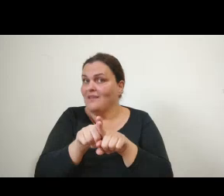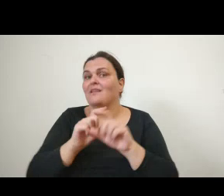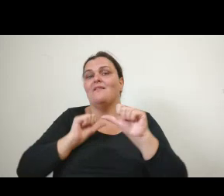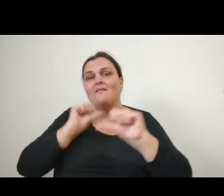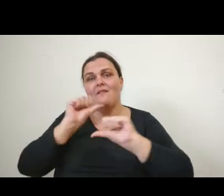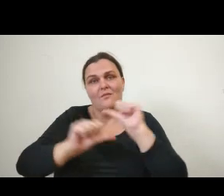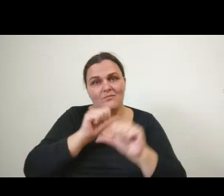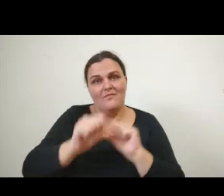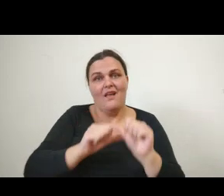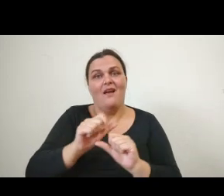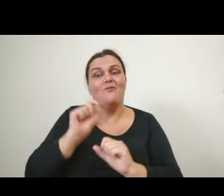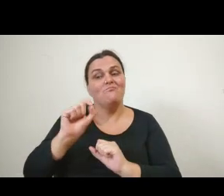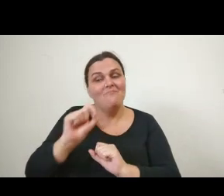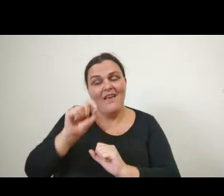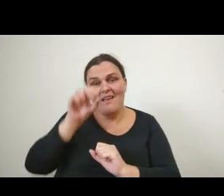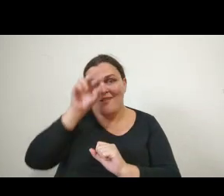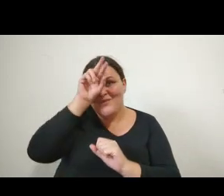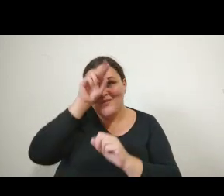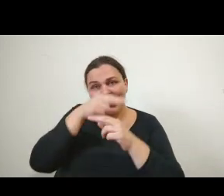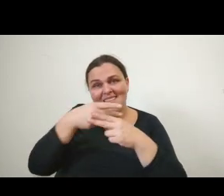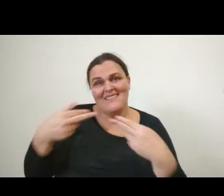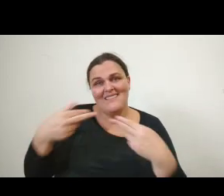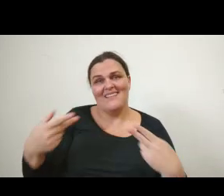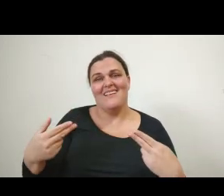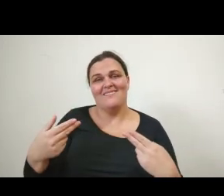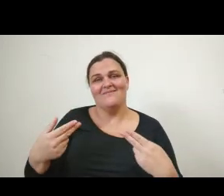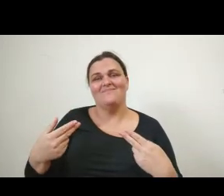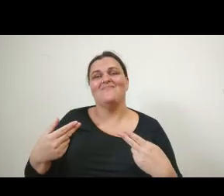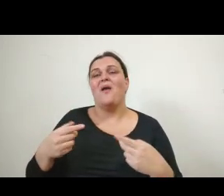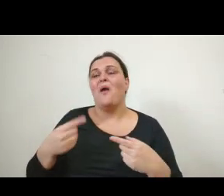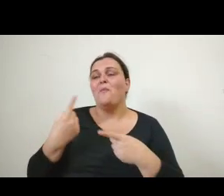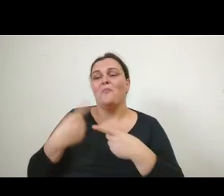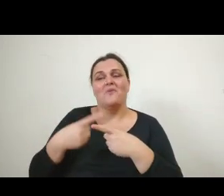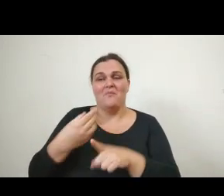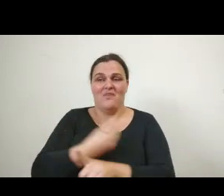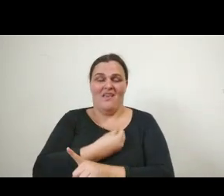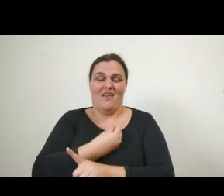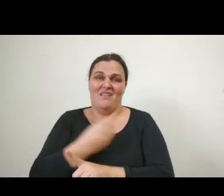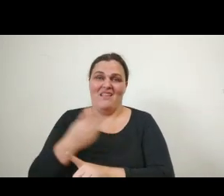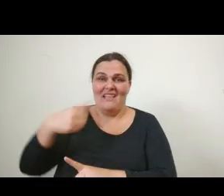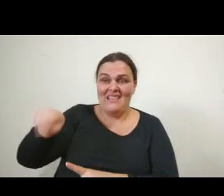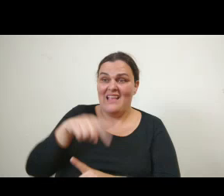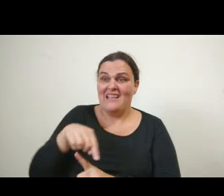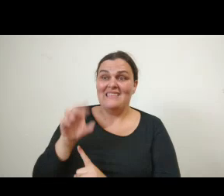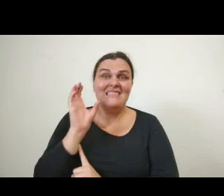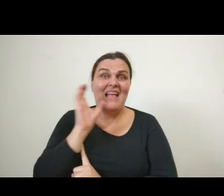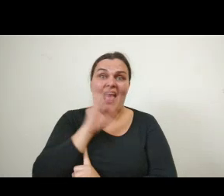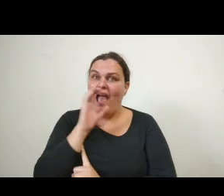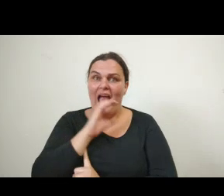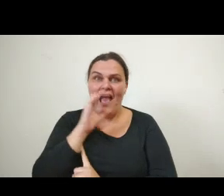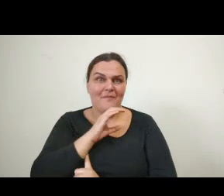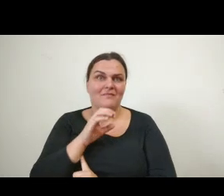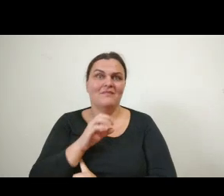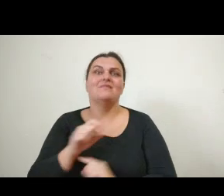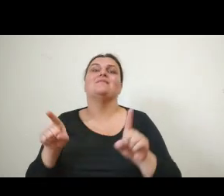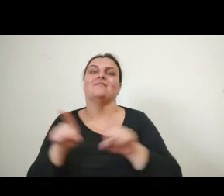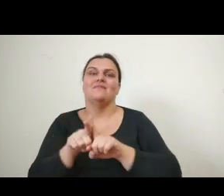aumenta, né, a velocidade de desenvolvimento dos insetos, acelera essa velocidade de desenvolvimento, né, e pode ter uma